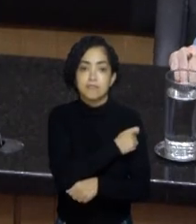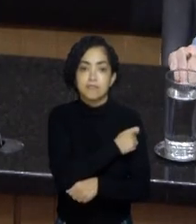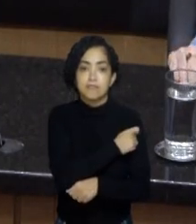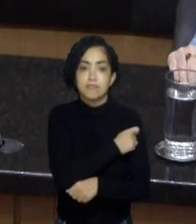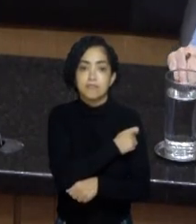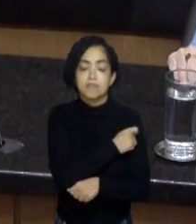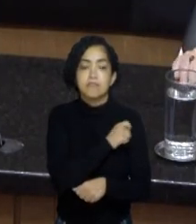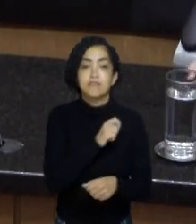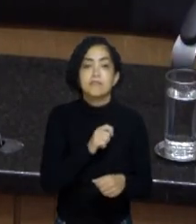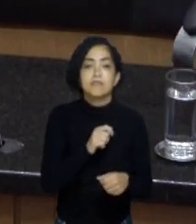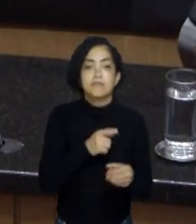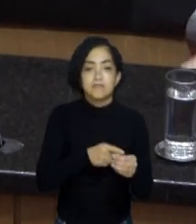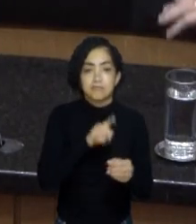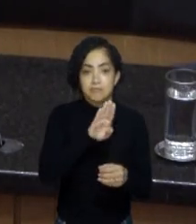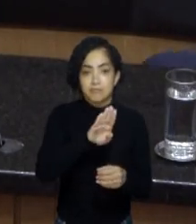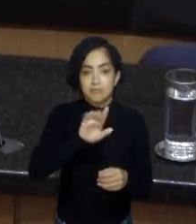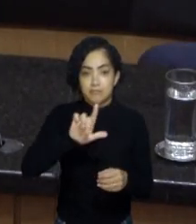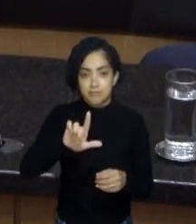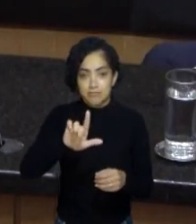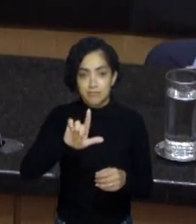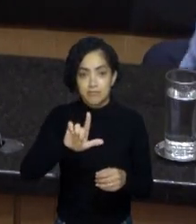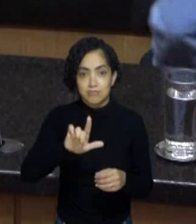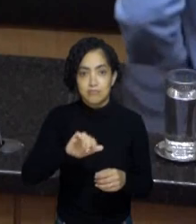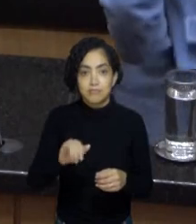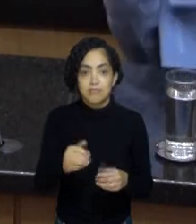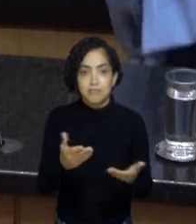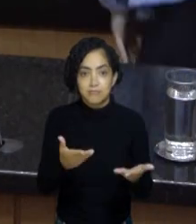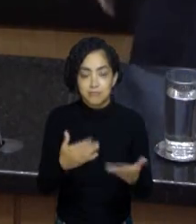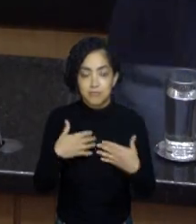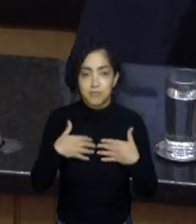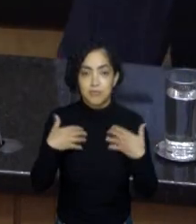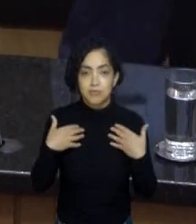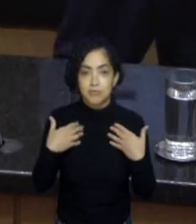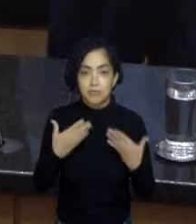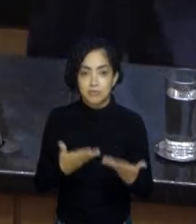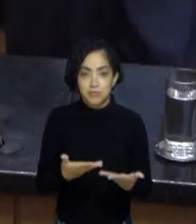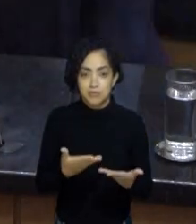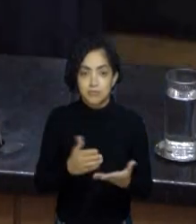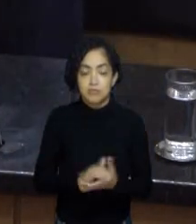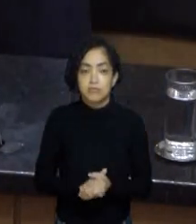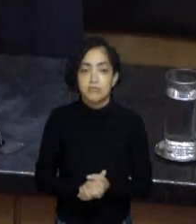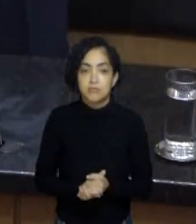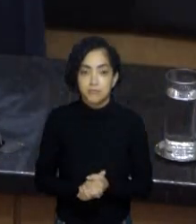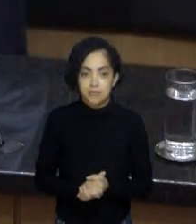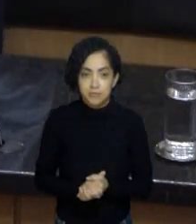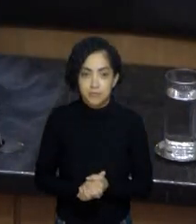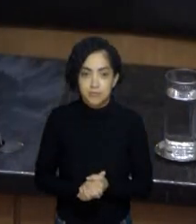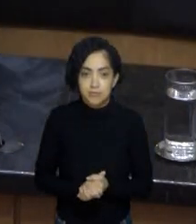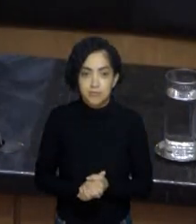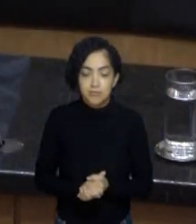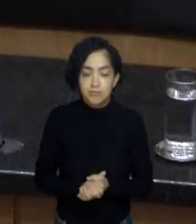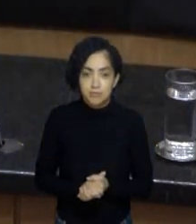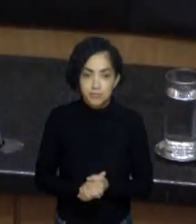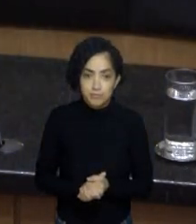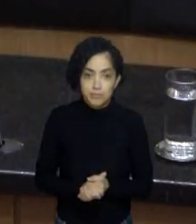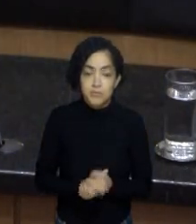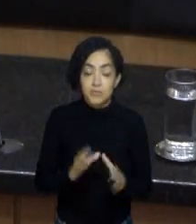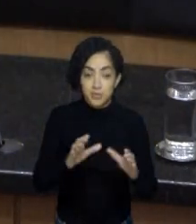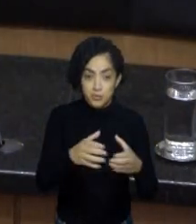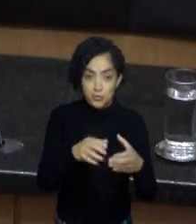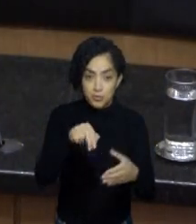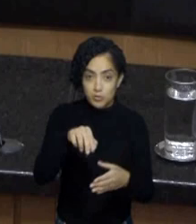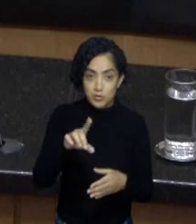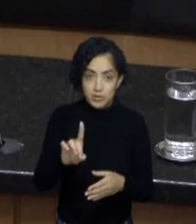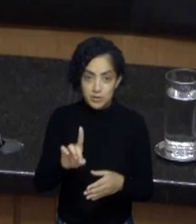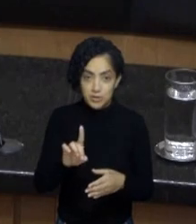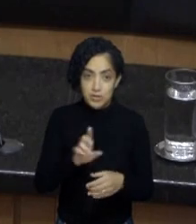de Blumenau, privilégio tê-los conosco em plenário. Nosso homenageado, O Grupo ND, representado aqui